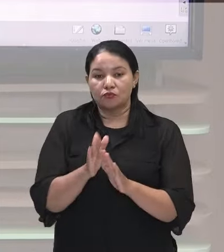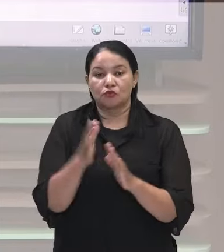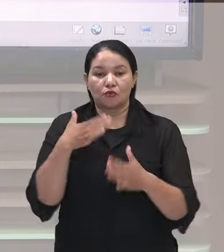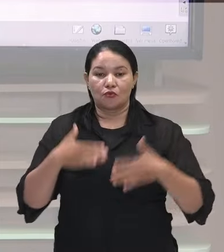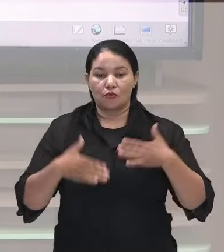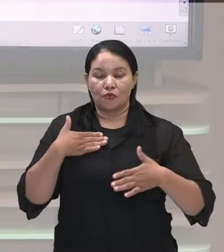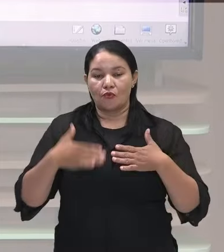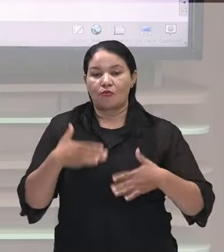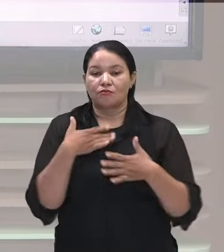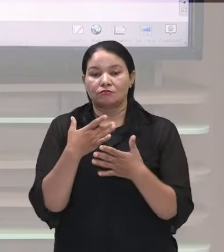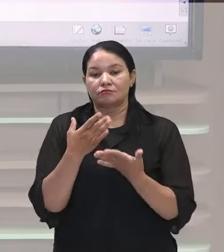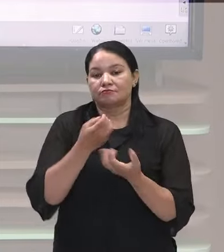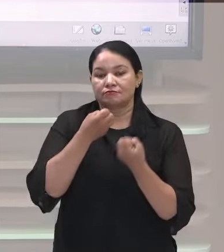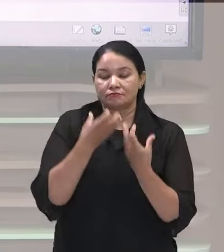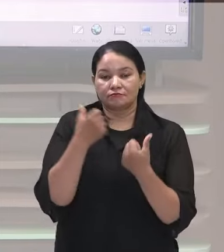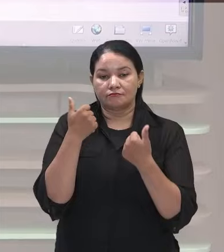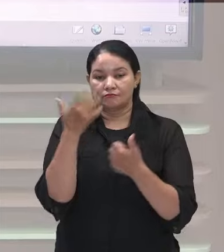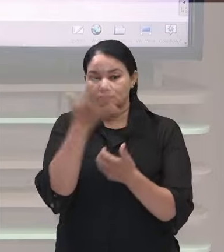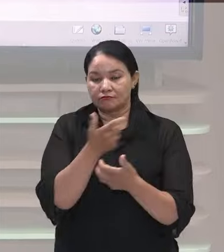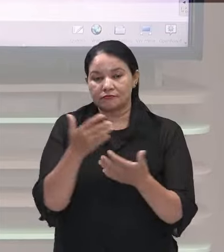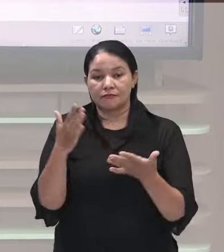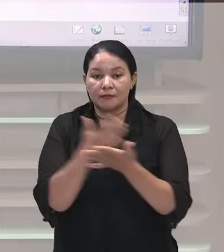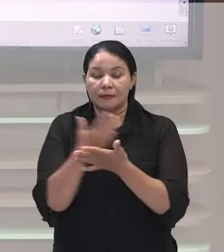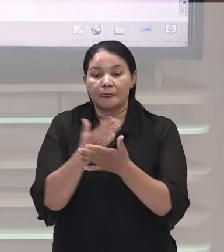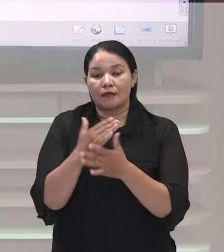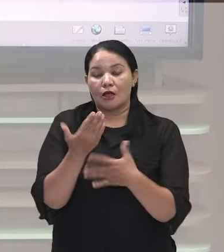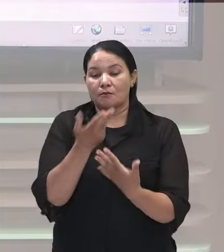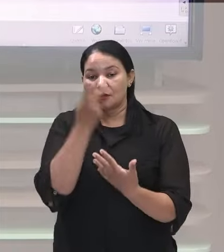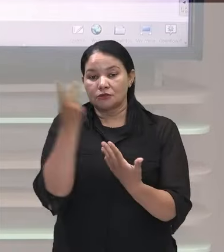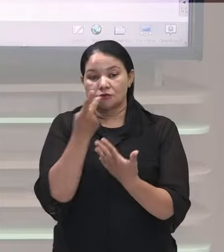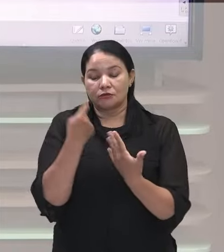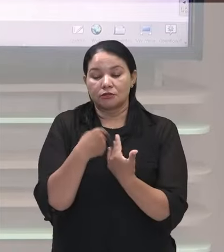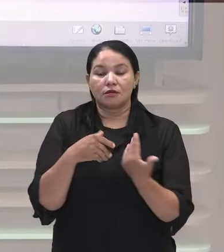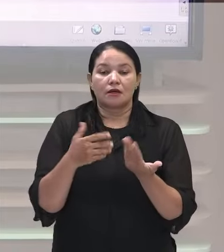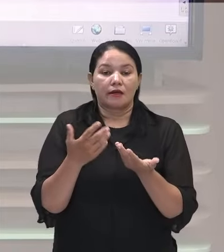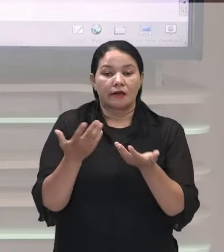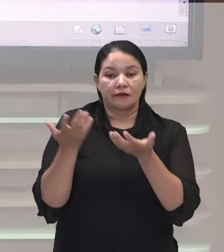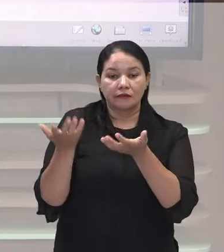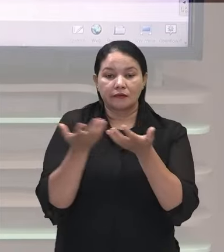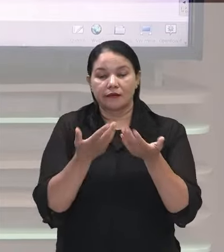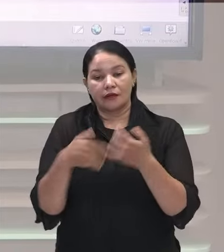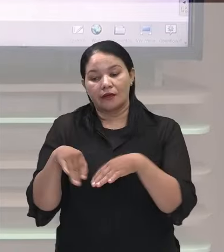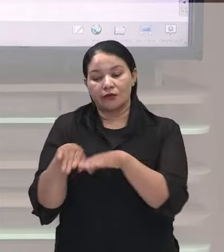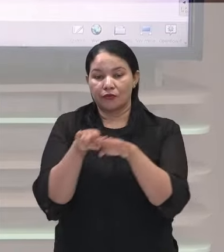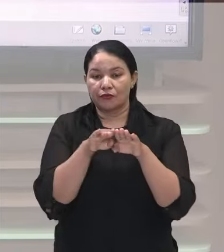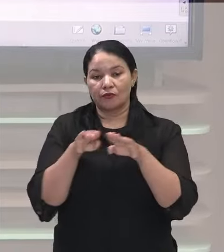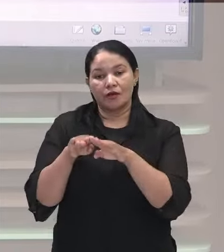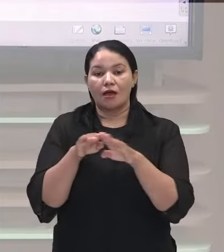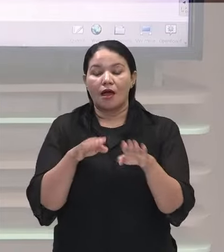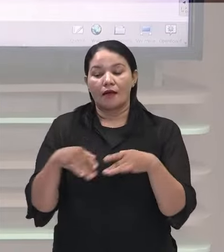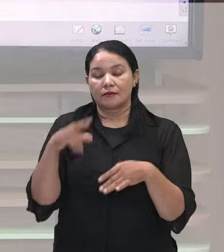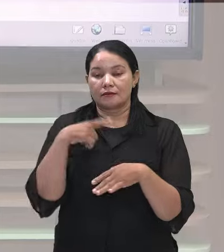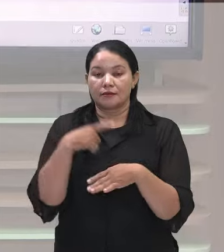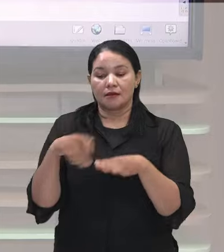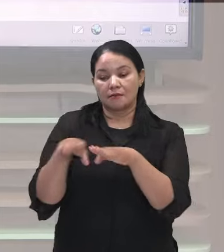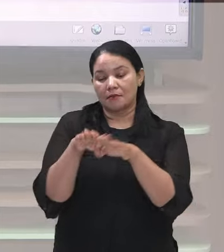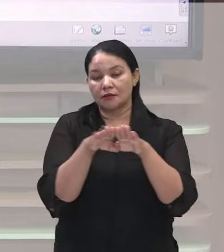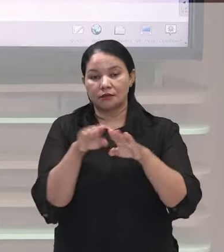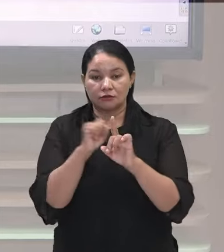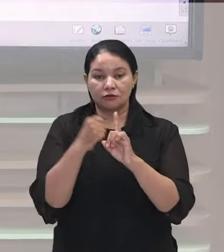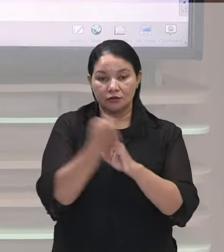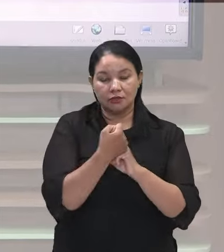pessoas, para a grande maioria das pessoas. E aí, na busca por esse padrão que se estabeleceu na sociedade, as pessoas acabam